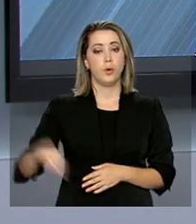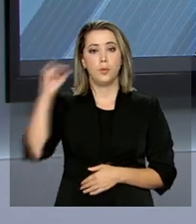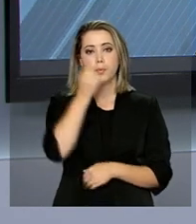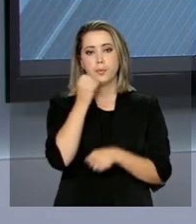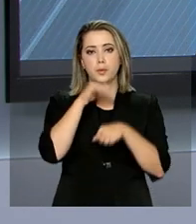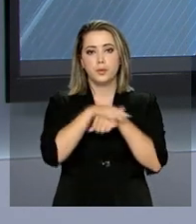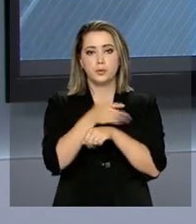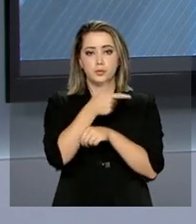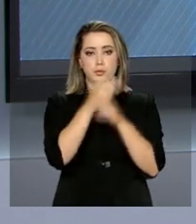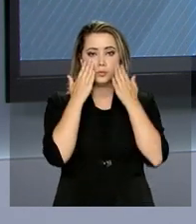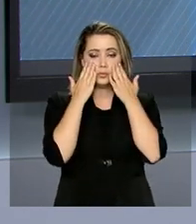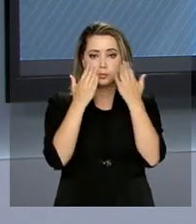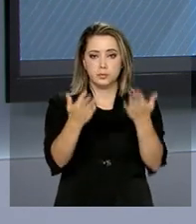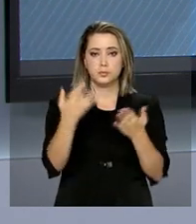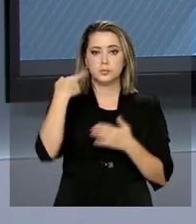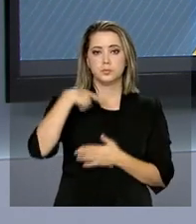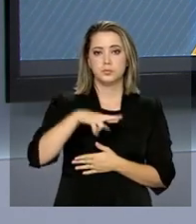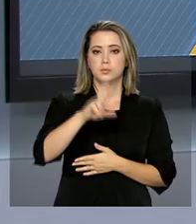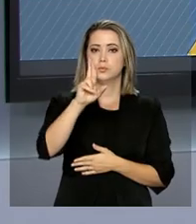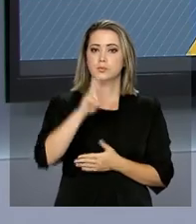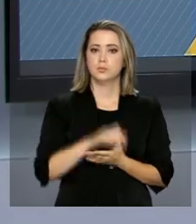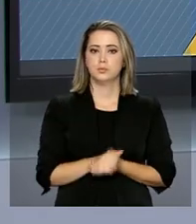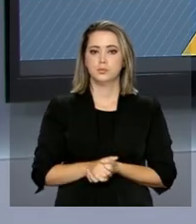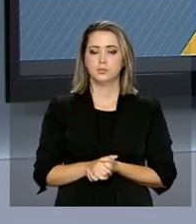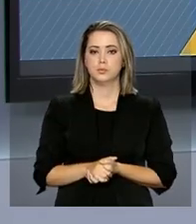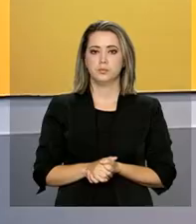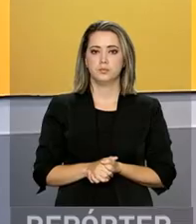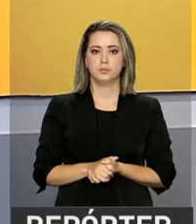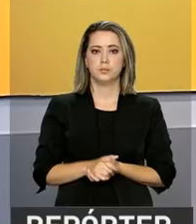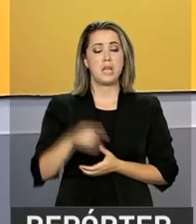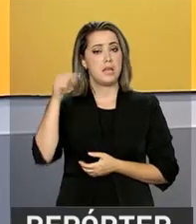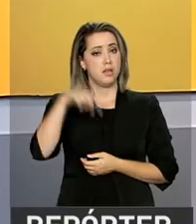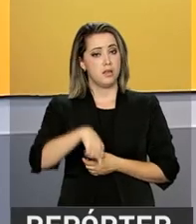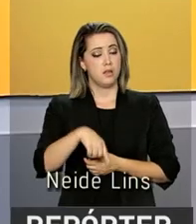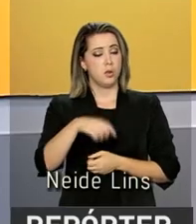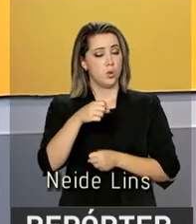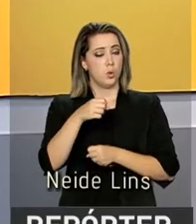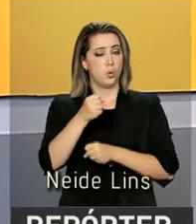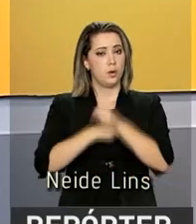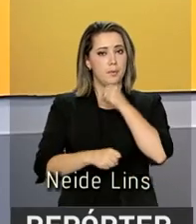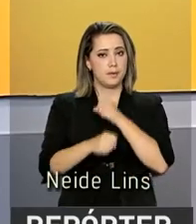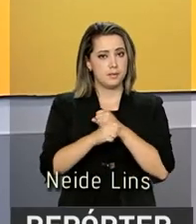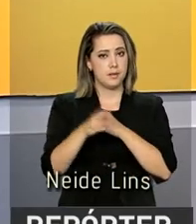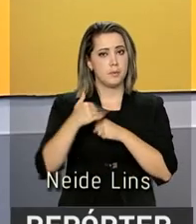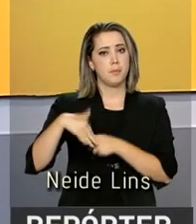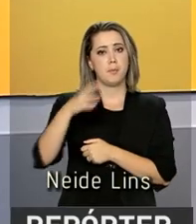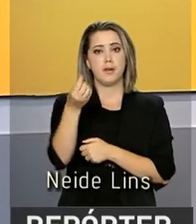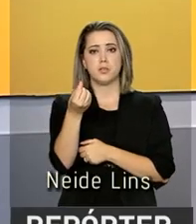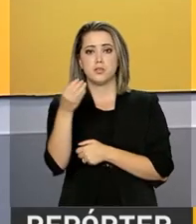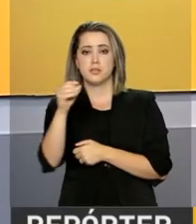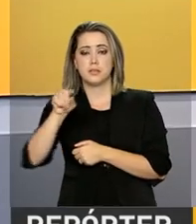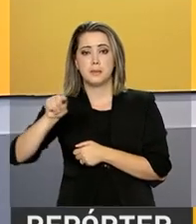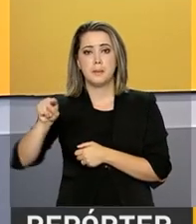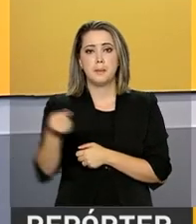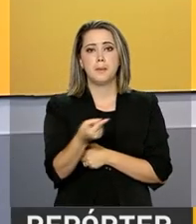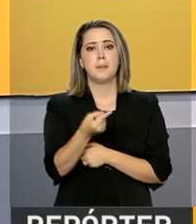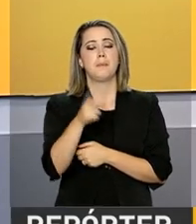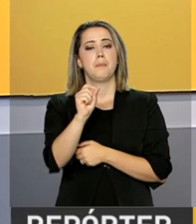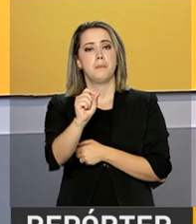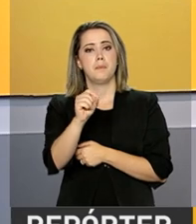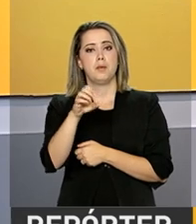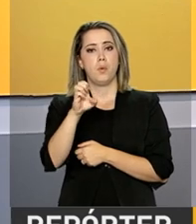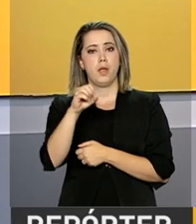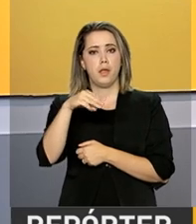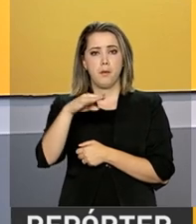Olá, boa noite. No ar, mais uma edição do Repórter NBR. Somente no ano passado, mais de 60 mil embriões foram congelados